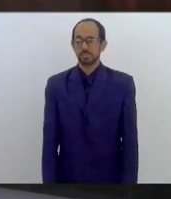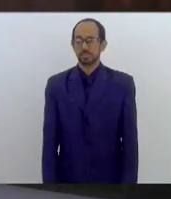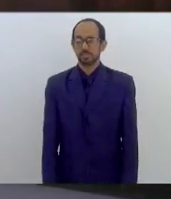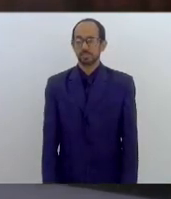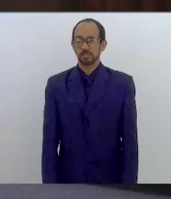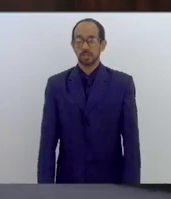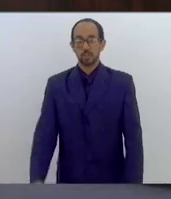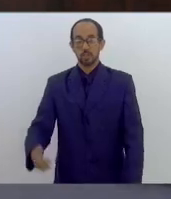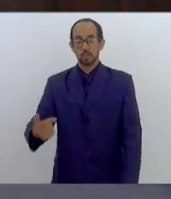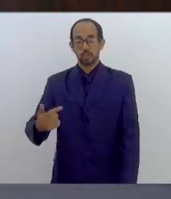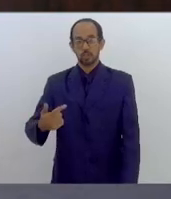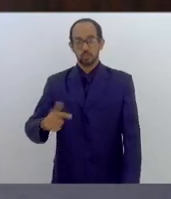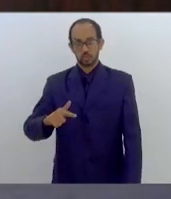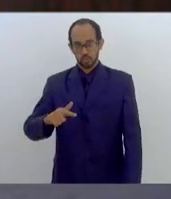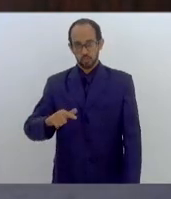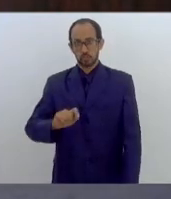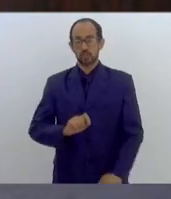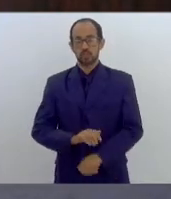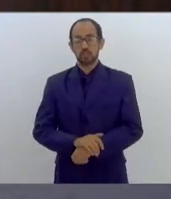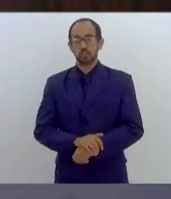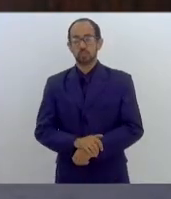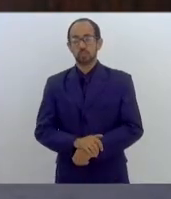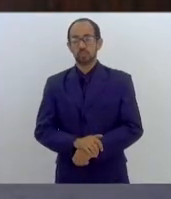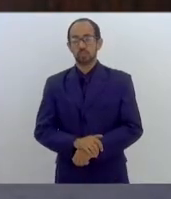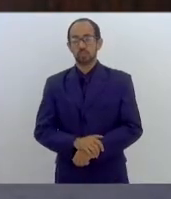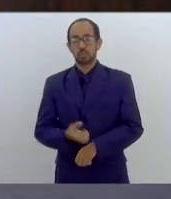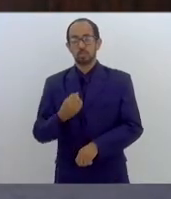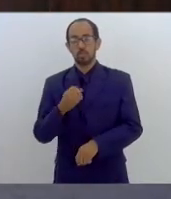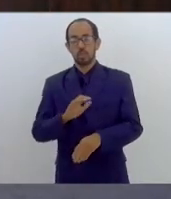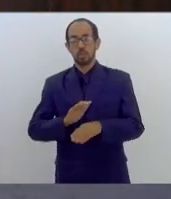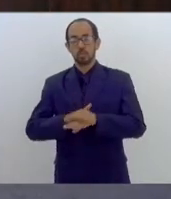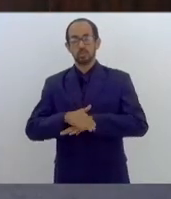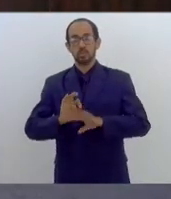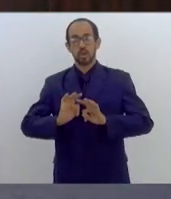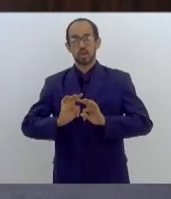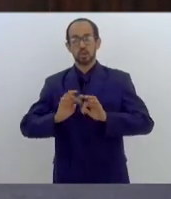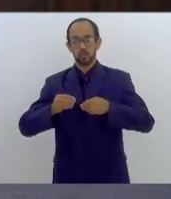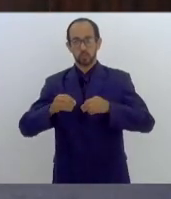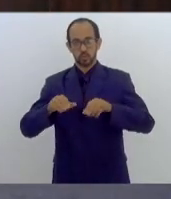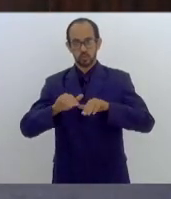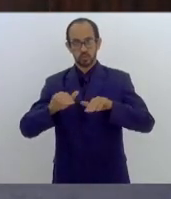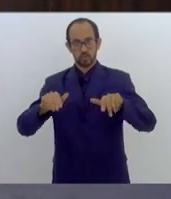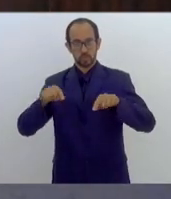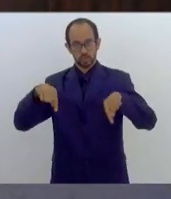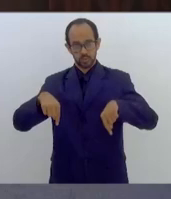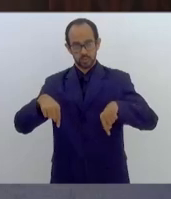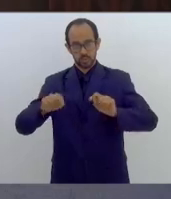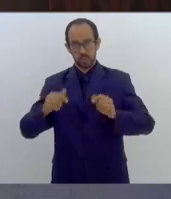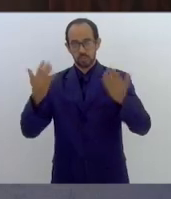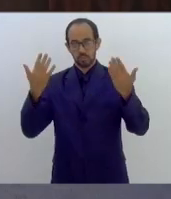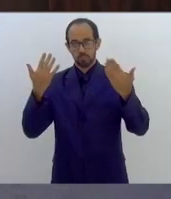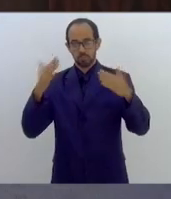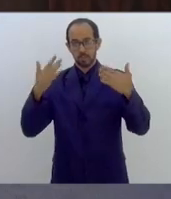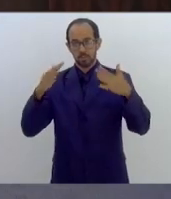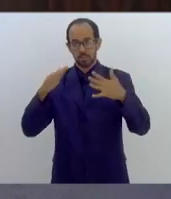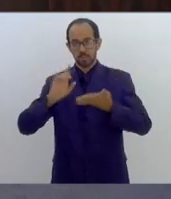Mais uma vez, boa noite a todas e todos. Parabenizar o Dr.